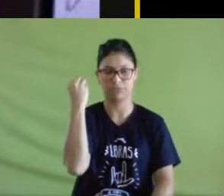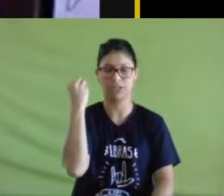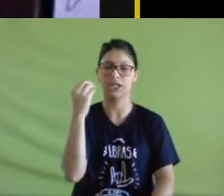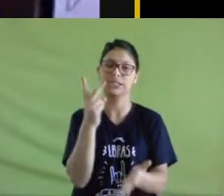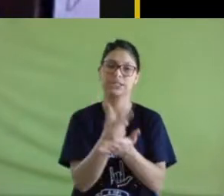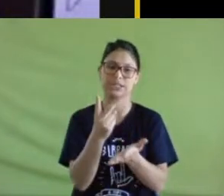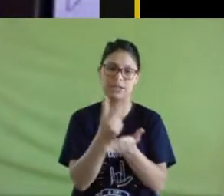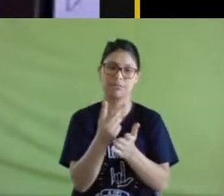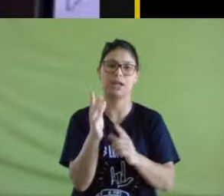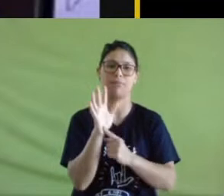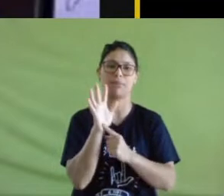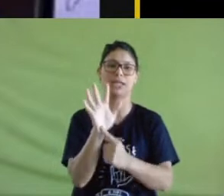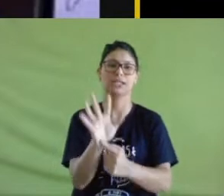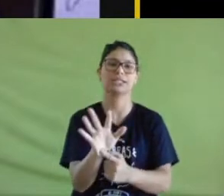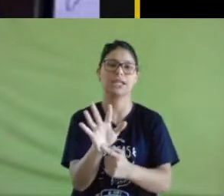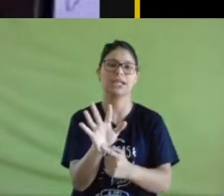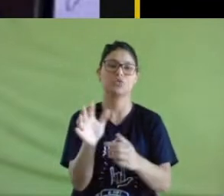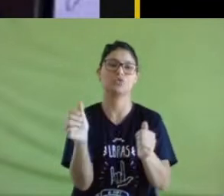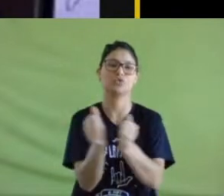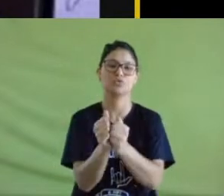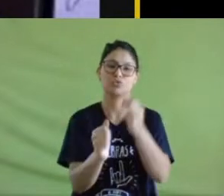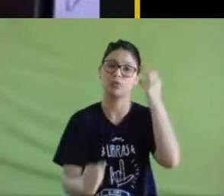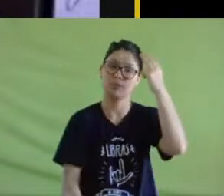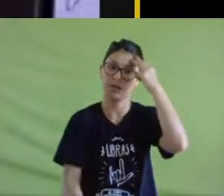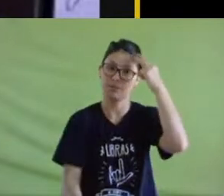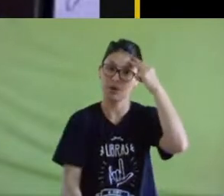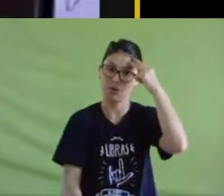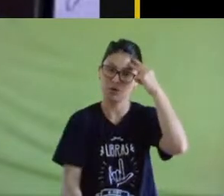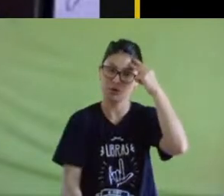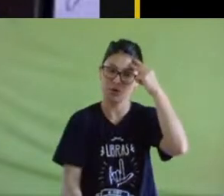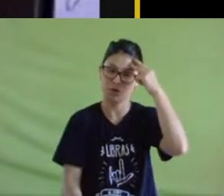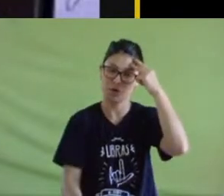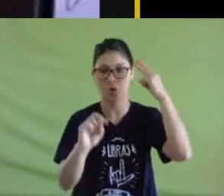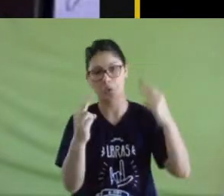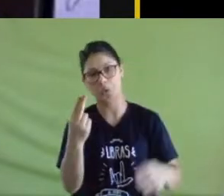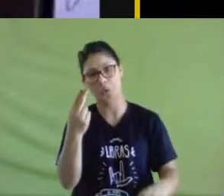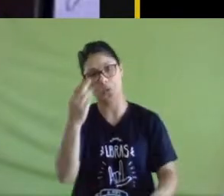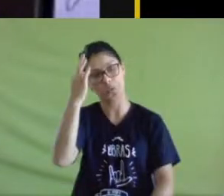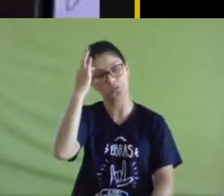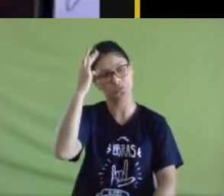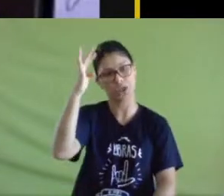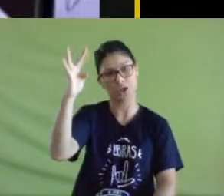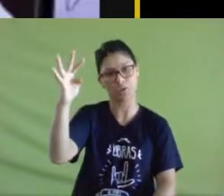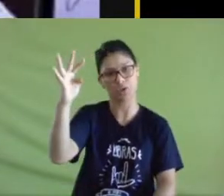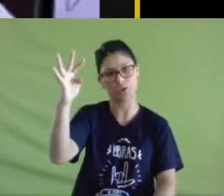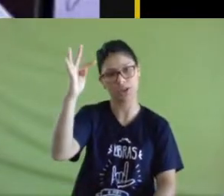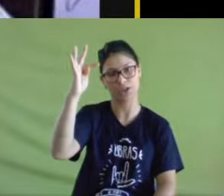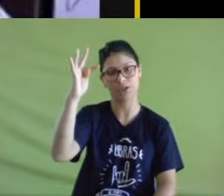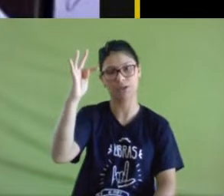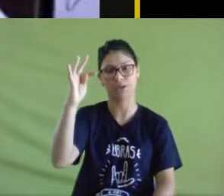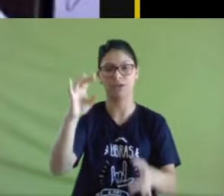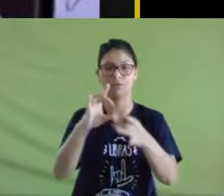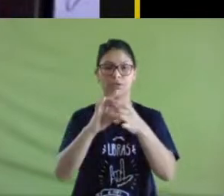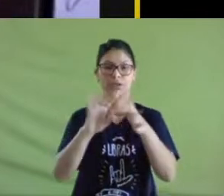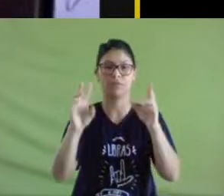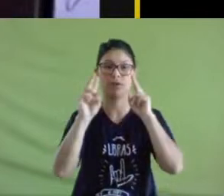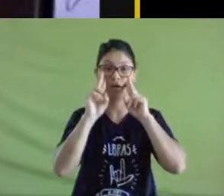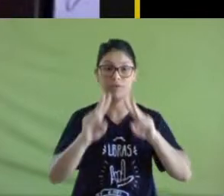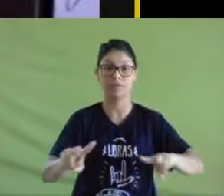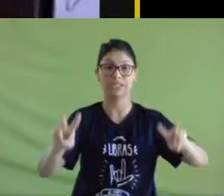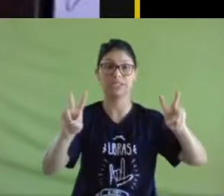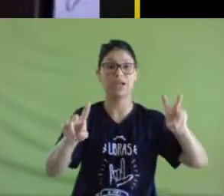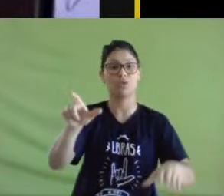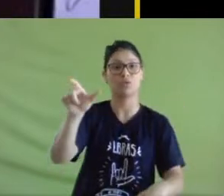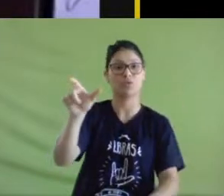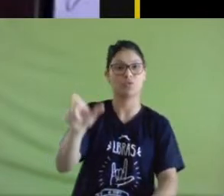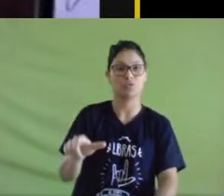aparece associado à memória, ou uma teoria ou que permitem a visão do ser das coisas,